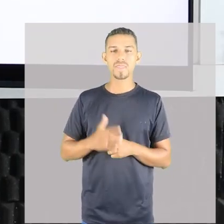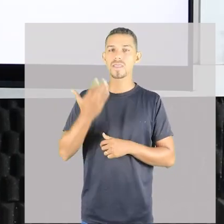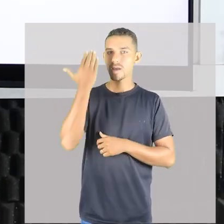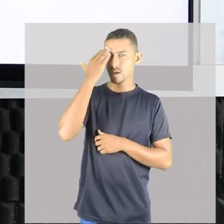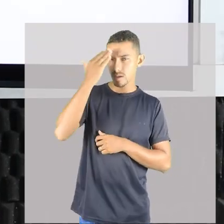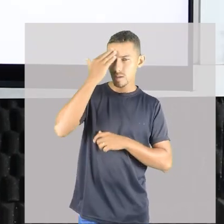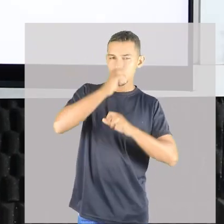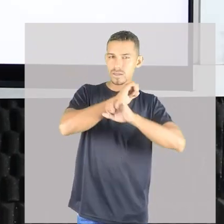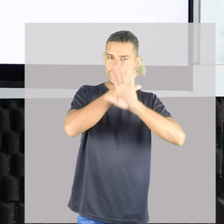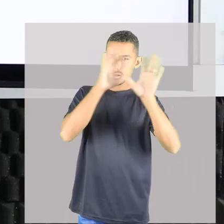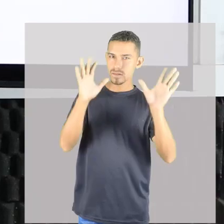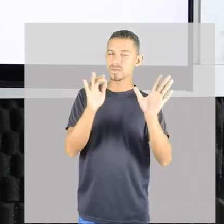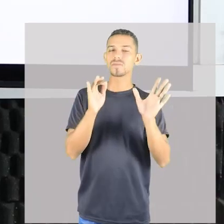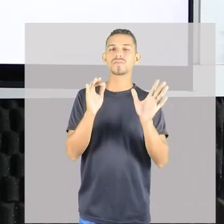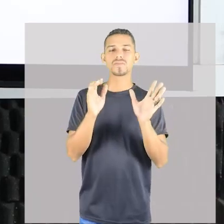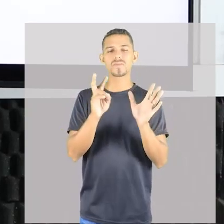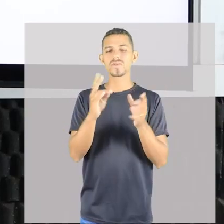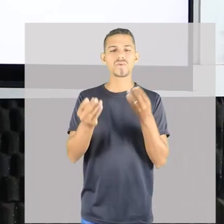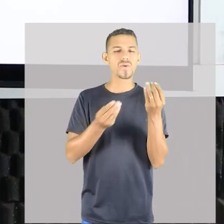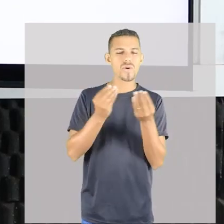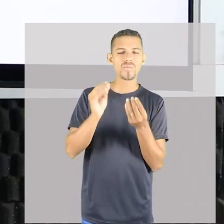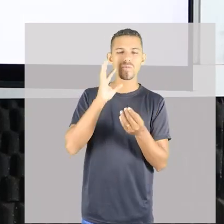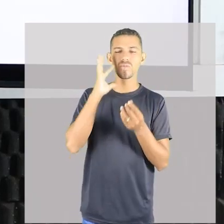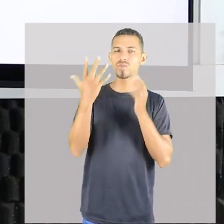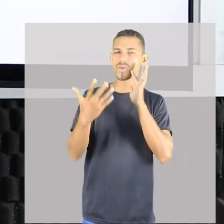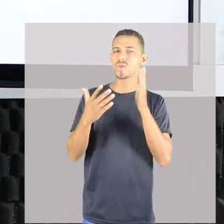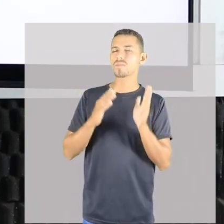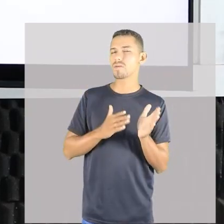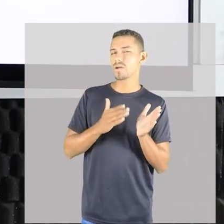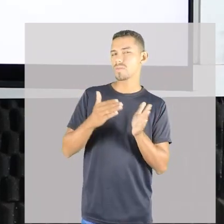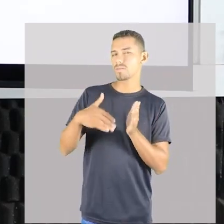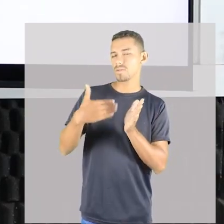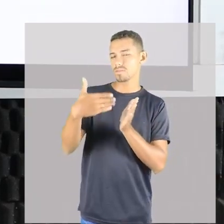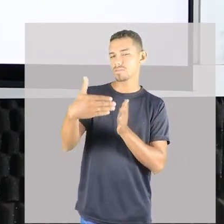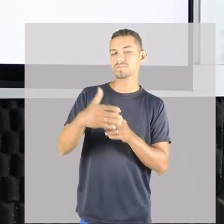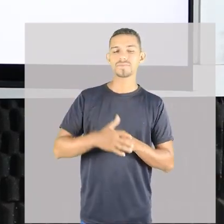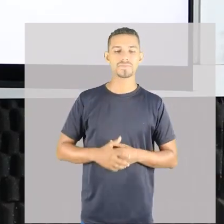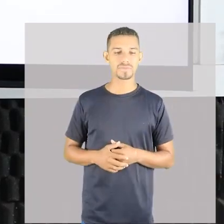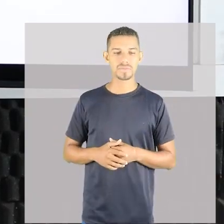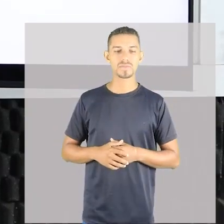pouquinho mais como é que se dará esse processo revolucionário.